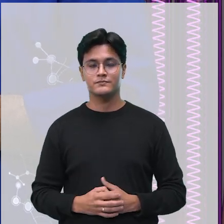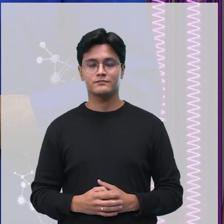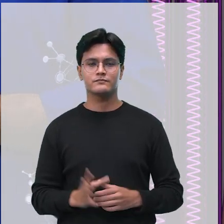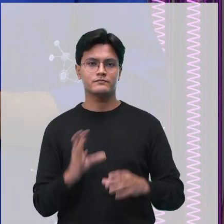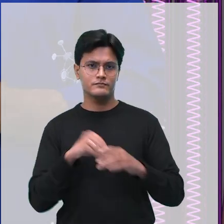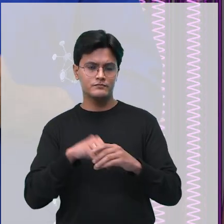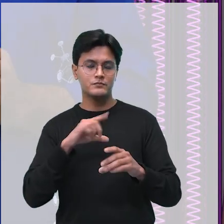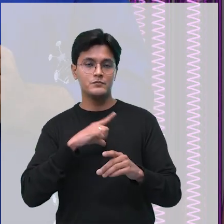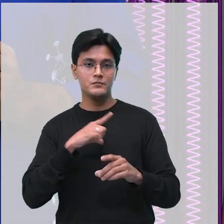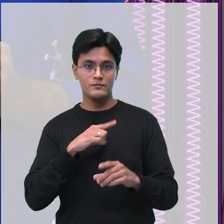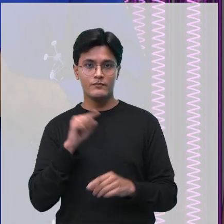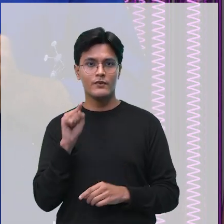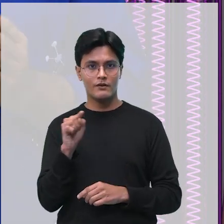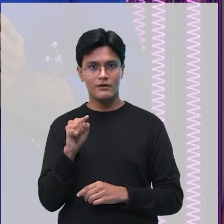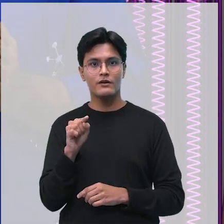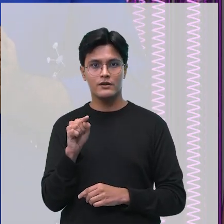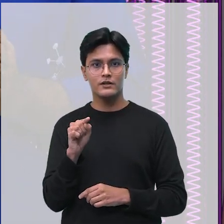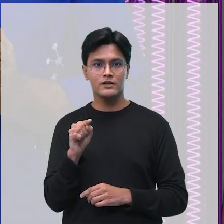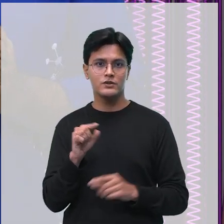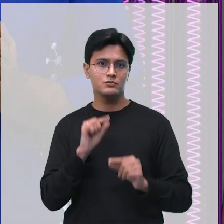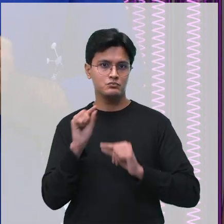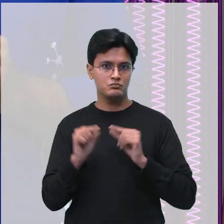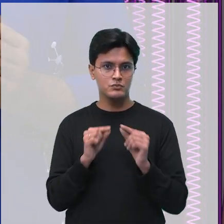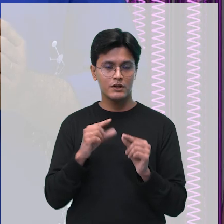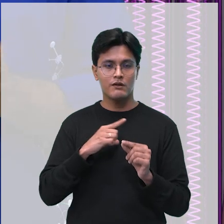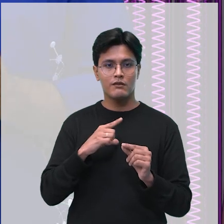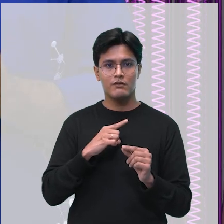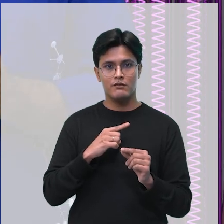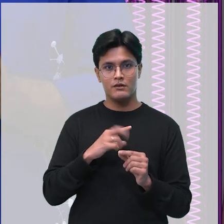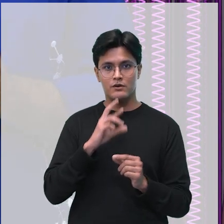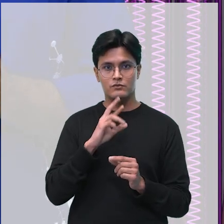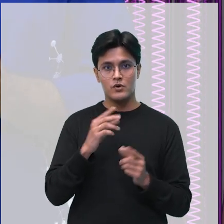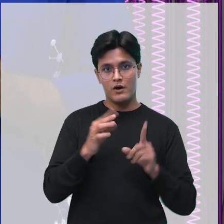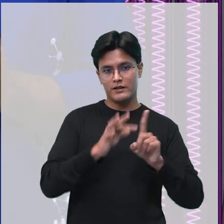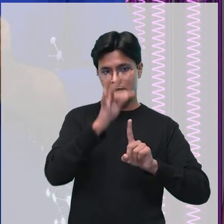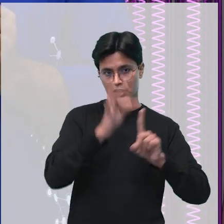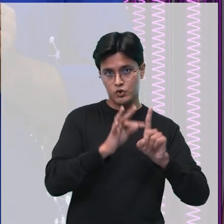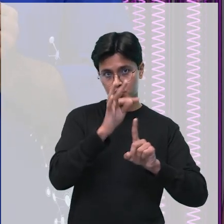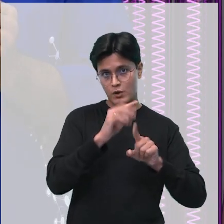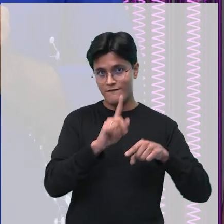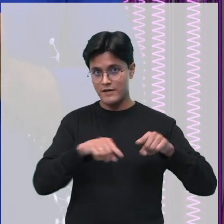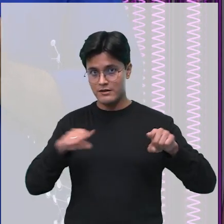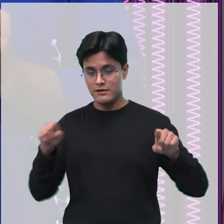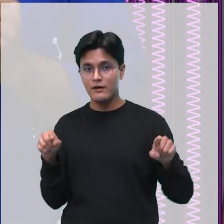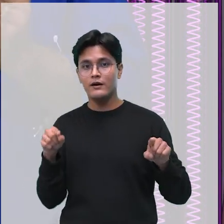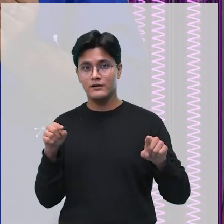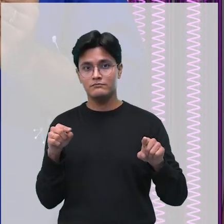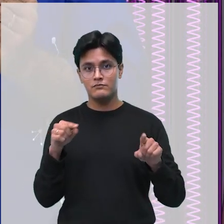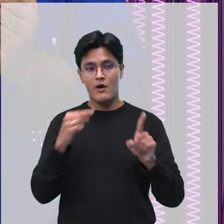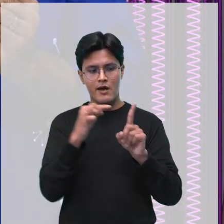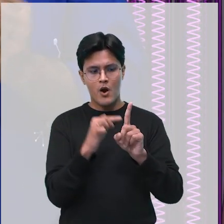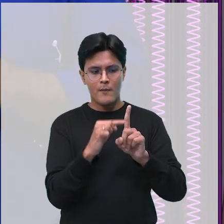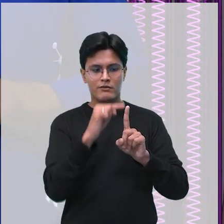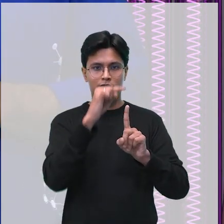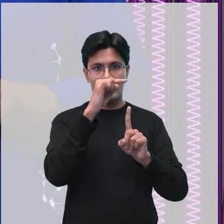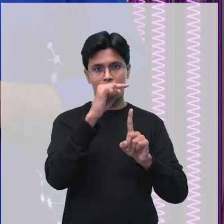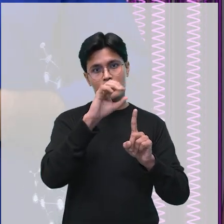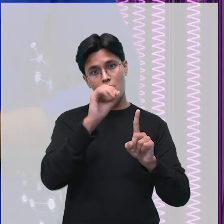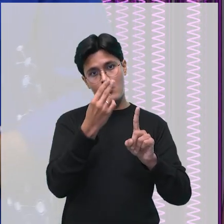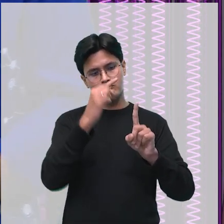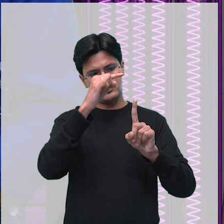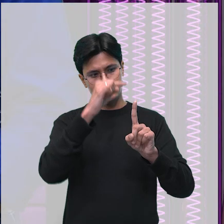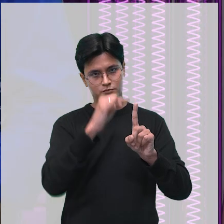dentro dele ele reagia né em função dessa variação de temperatura e aí ele aumentava ou ia